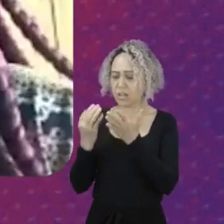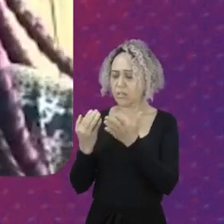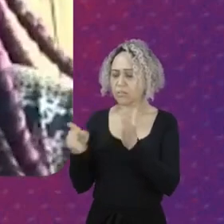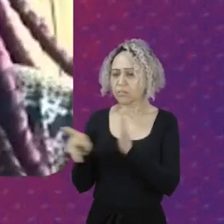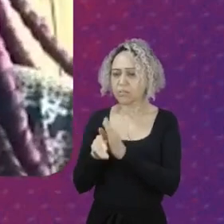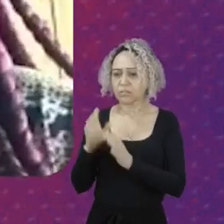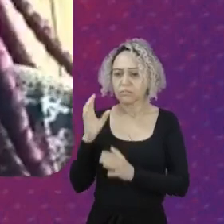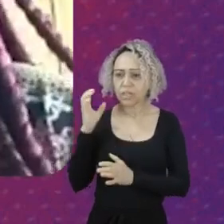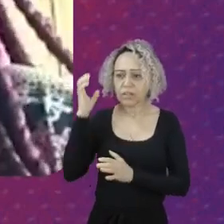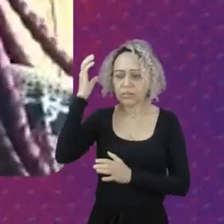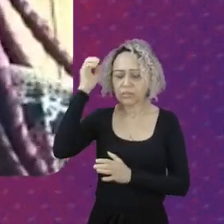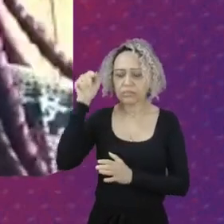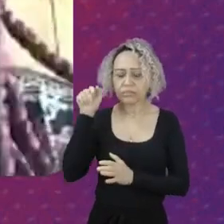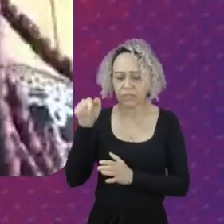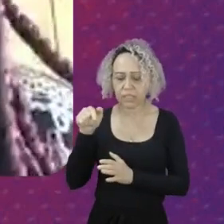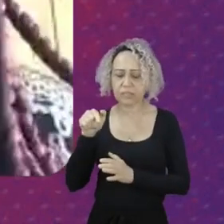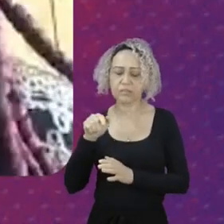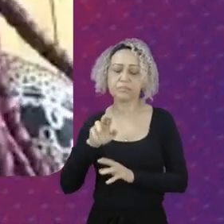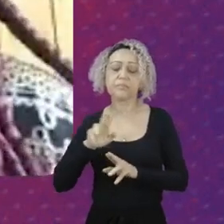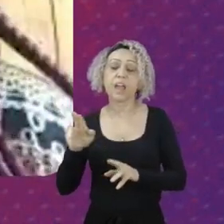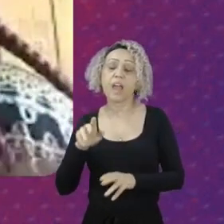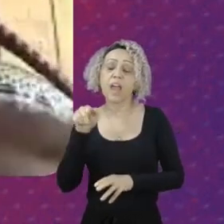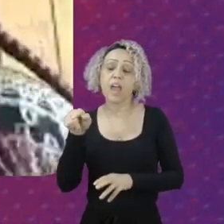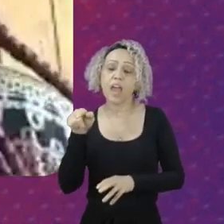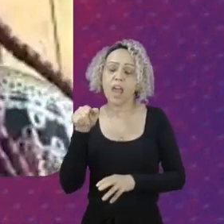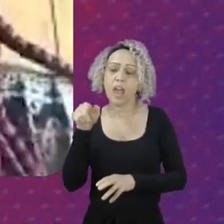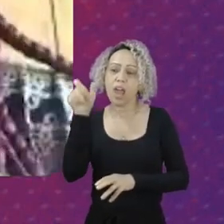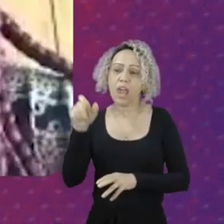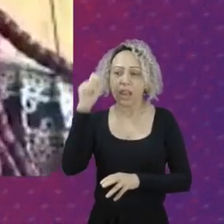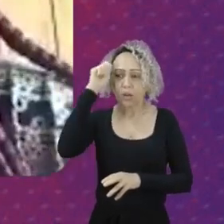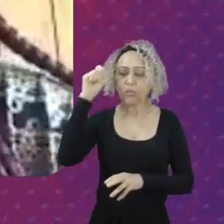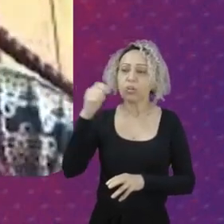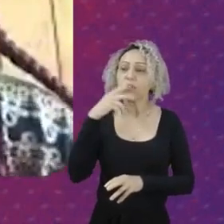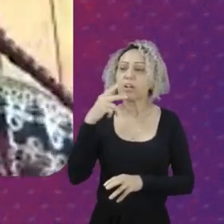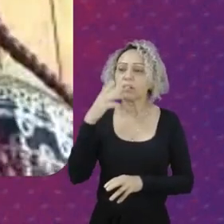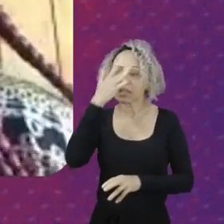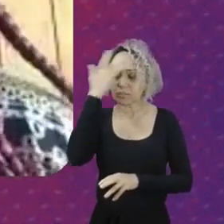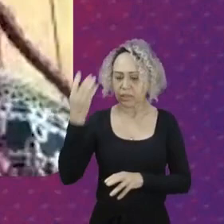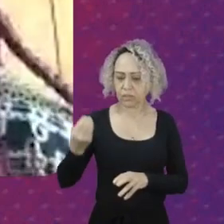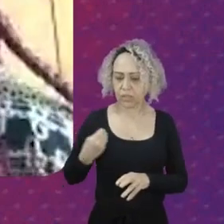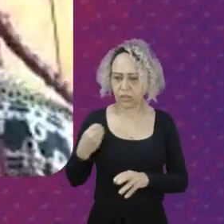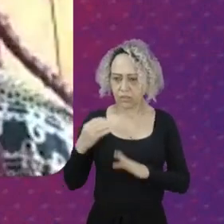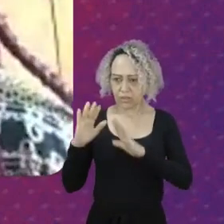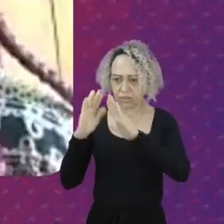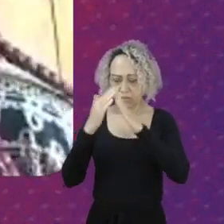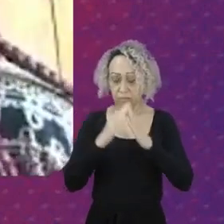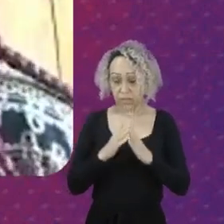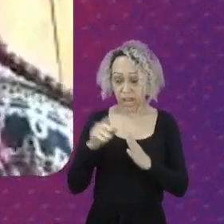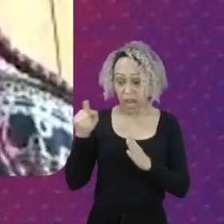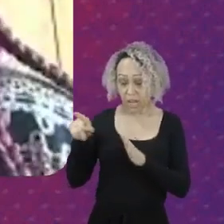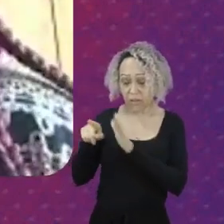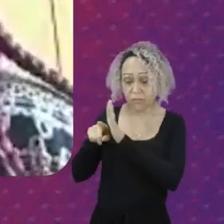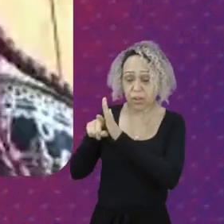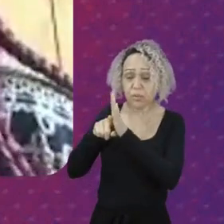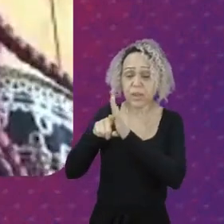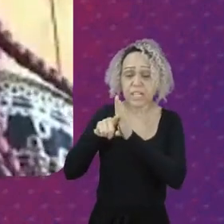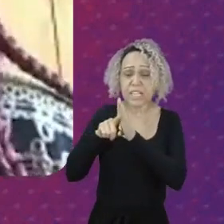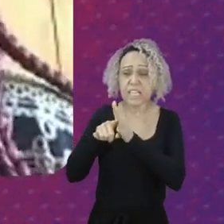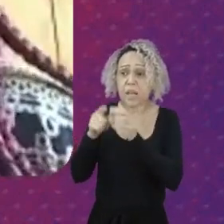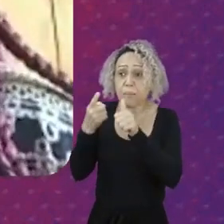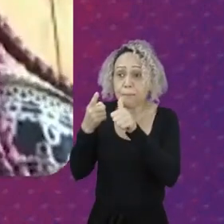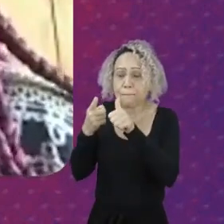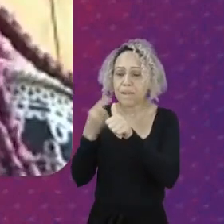Janeiro, socióloga, ela fala que os favelados eles vão viver, a partir da sua pesquisa feita no Santa Marta, primeira